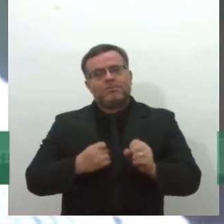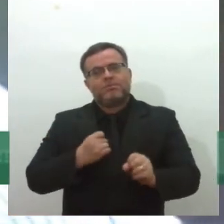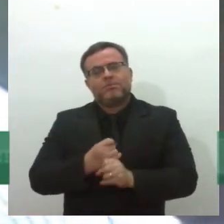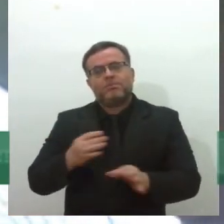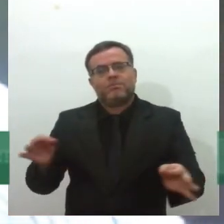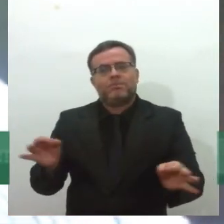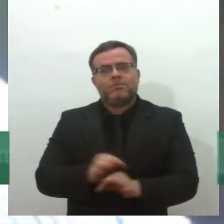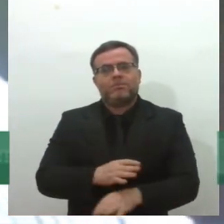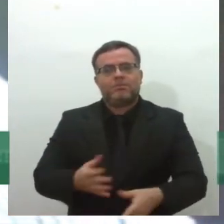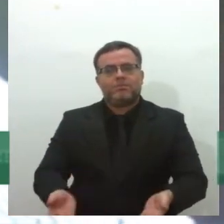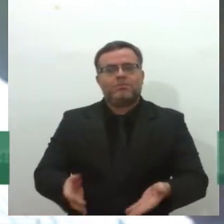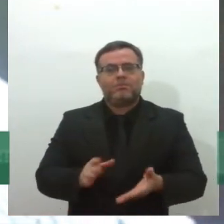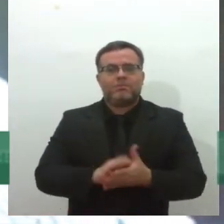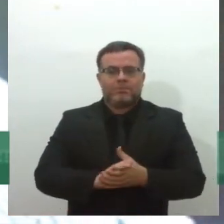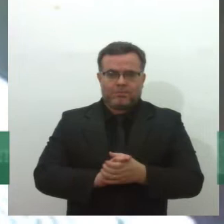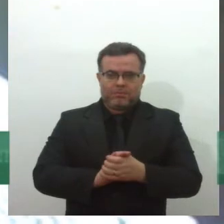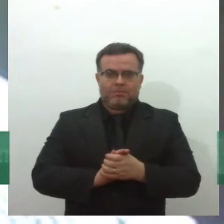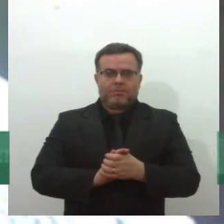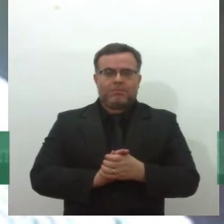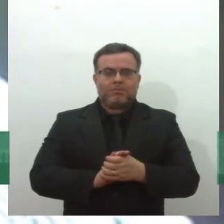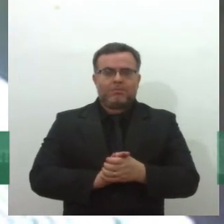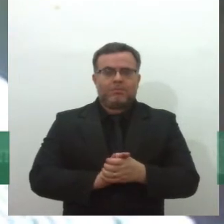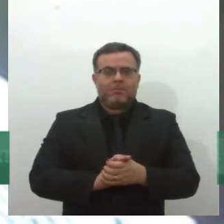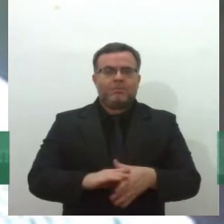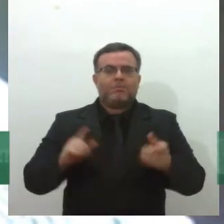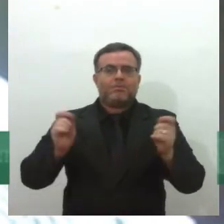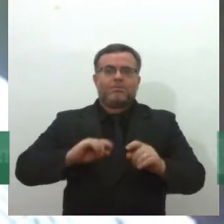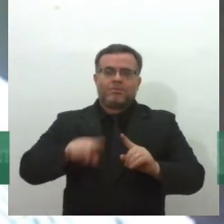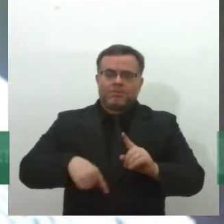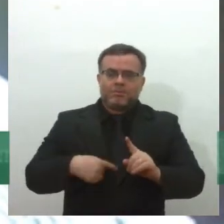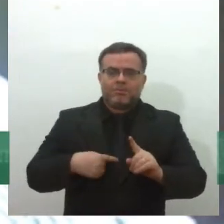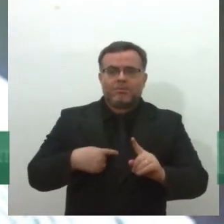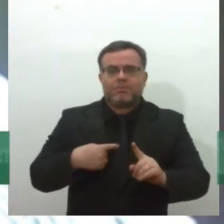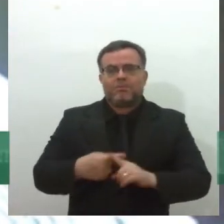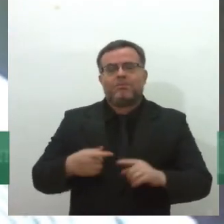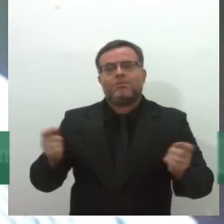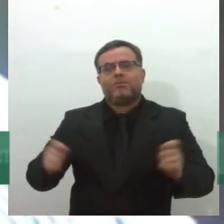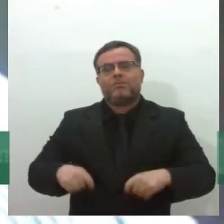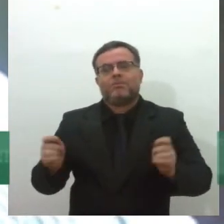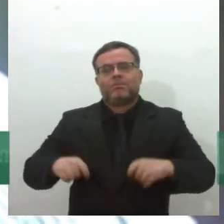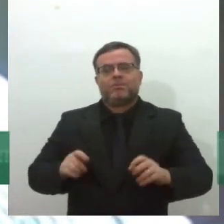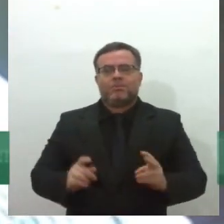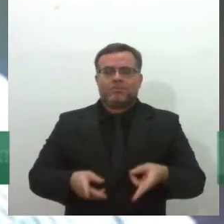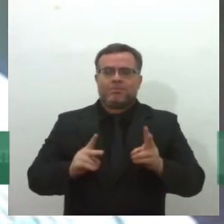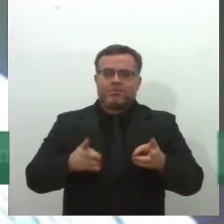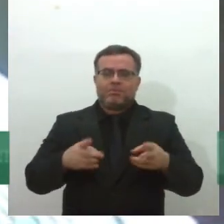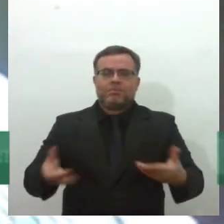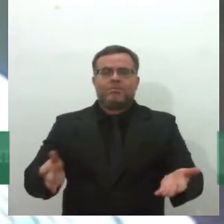prazo, para poder aumentar a capacidade de refino,